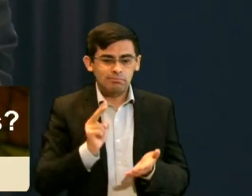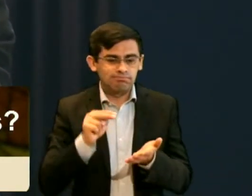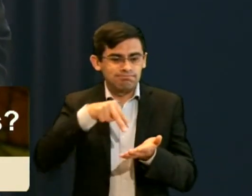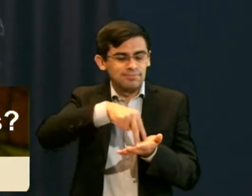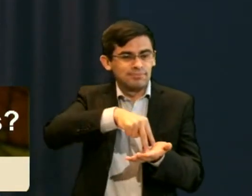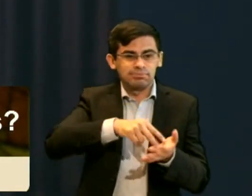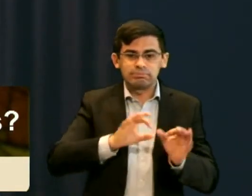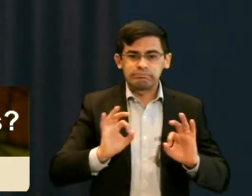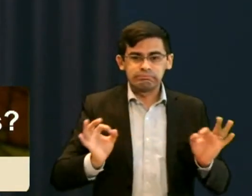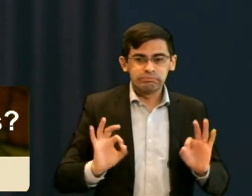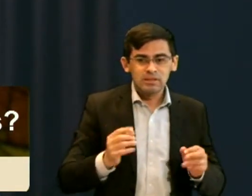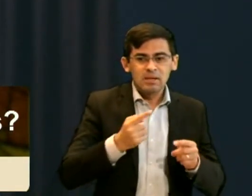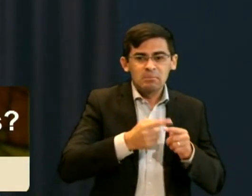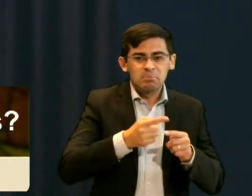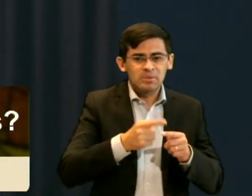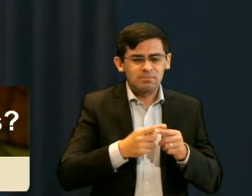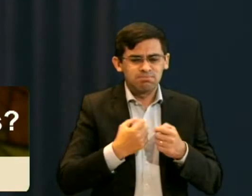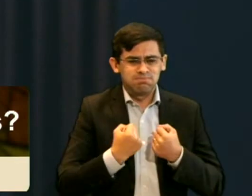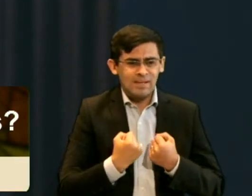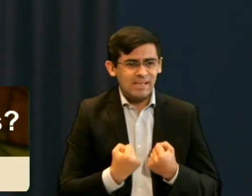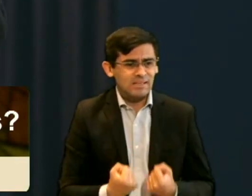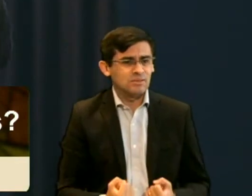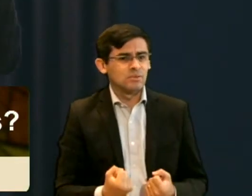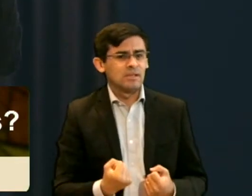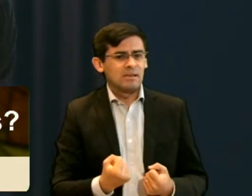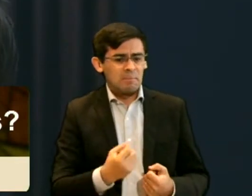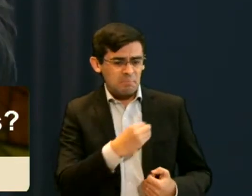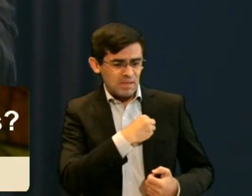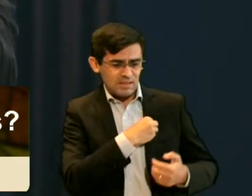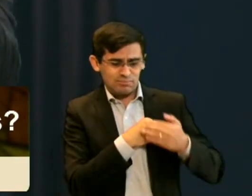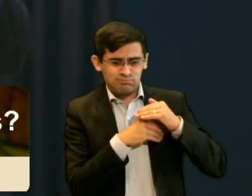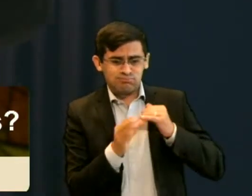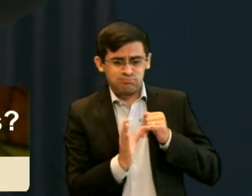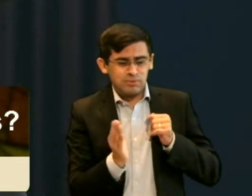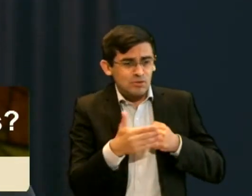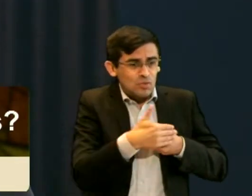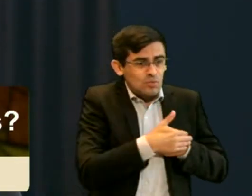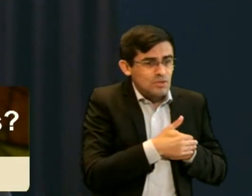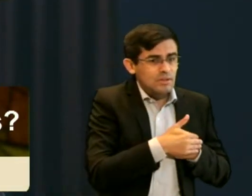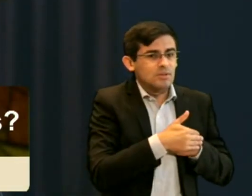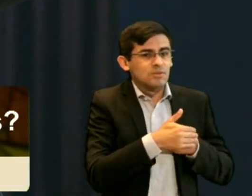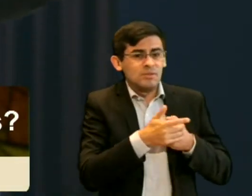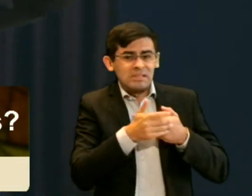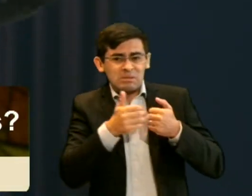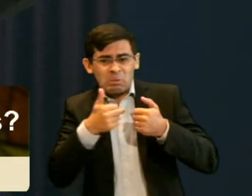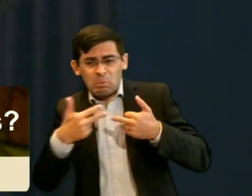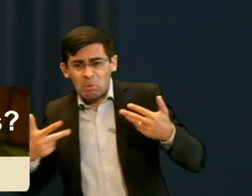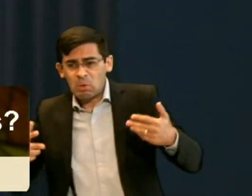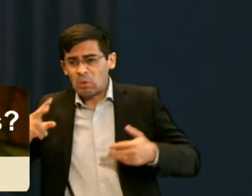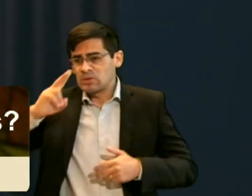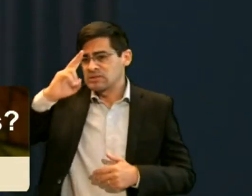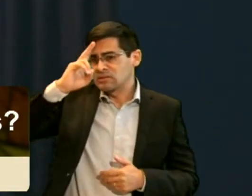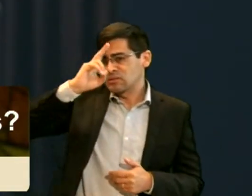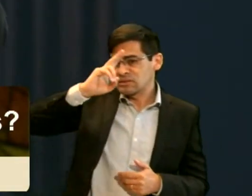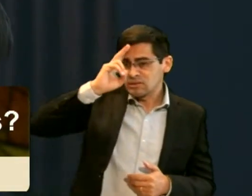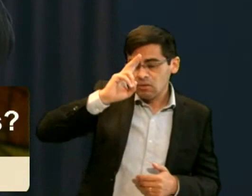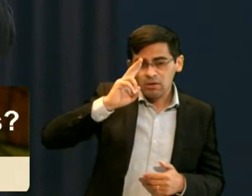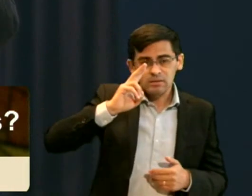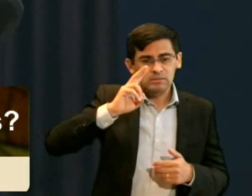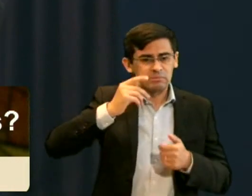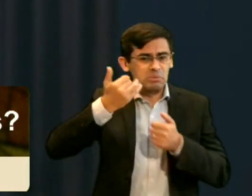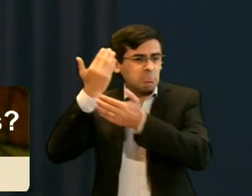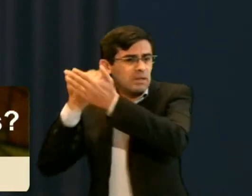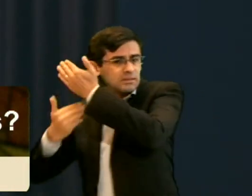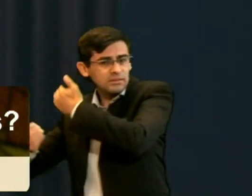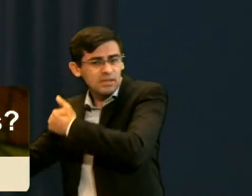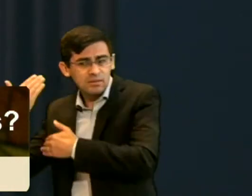levantar, porque está carregando pesos que não precisa carregar, que tem a ver com as histórias, com as bagagens da vida,